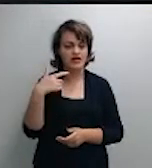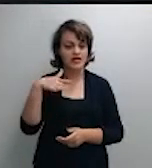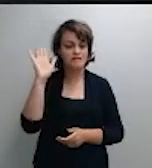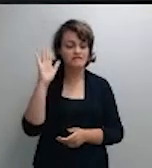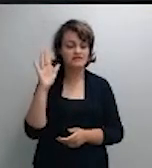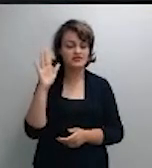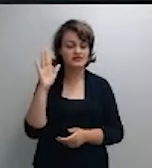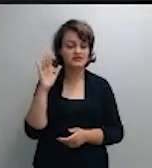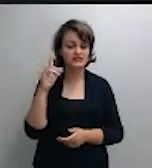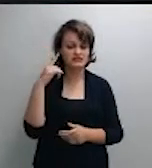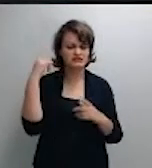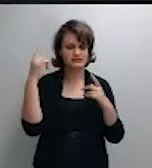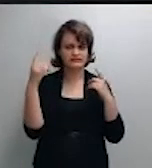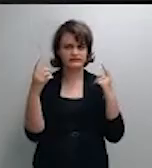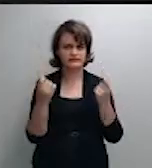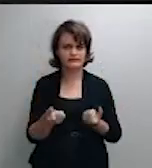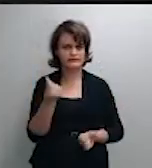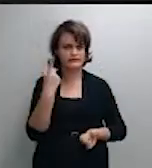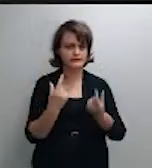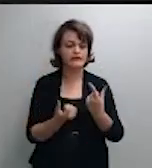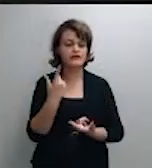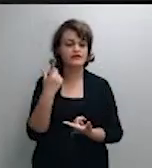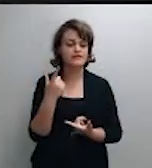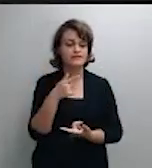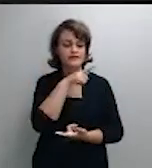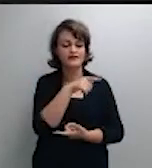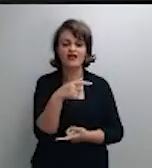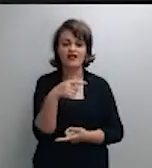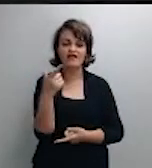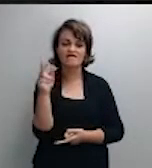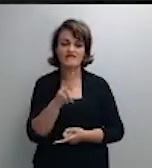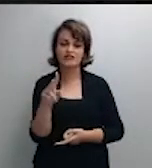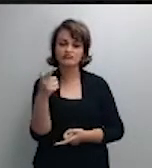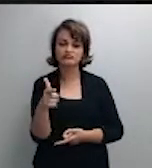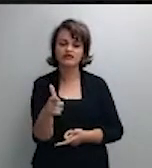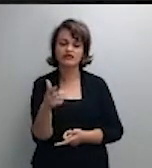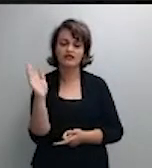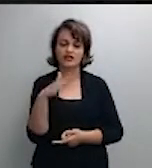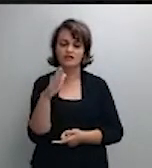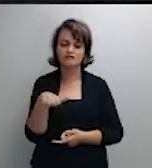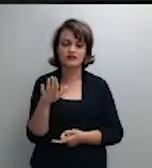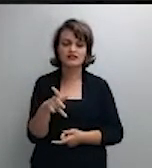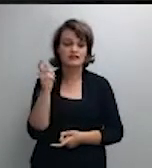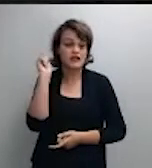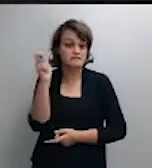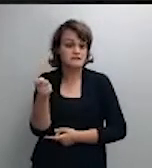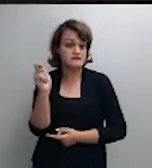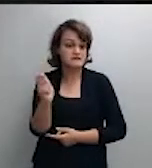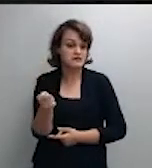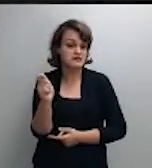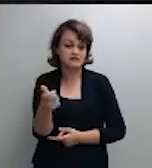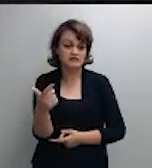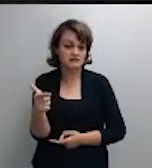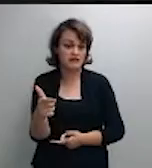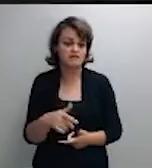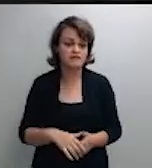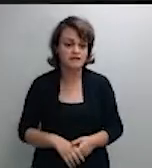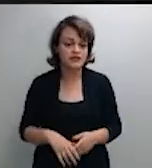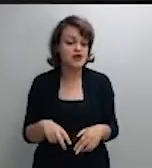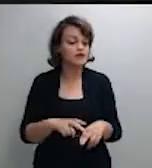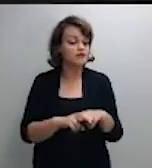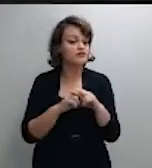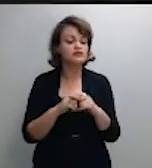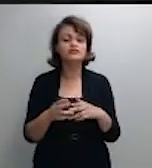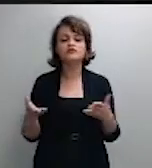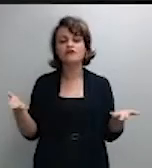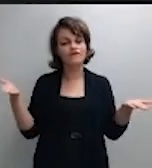honorário. Porque ela não tem custo. E por isso ela é uma das maiores litigantes do país. E venho aqui,